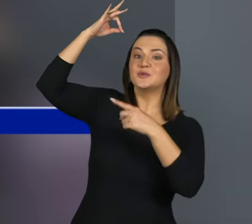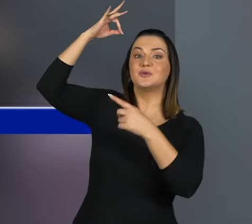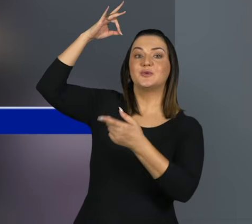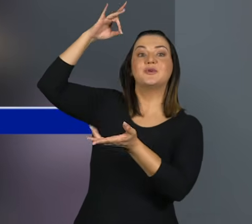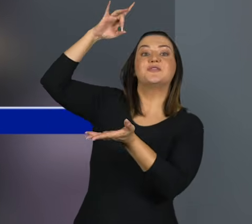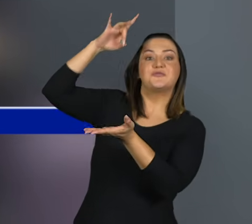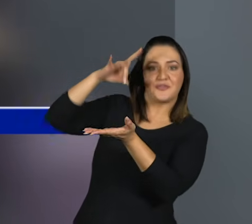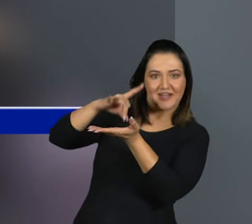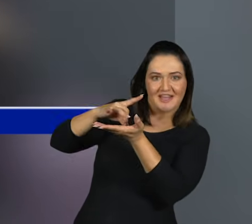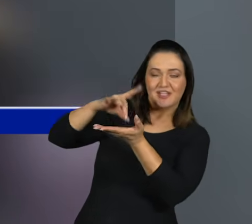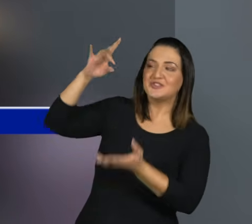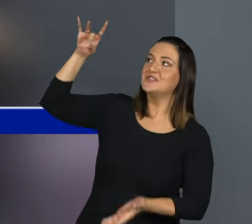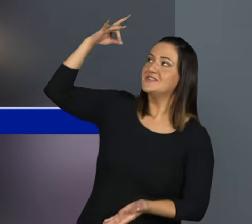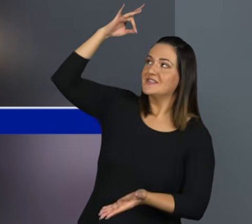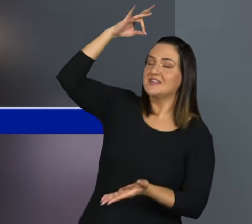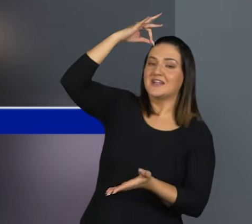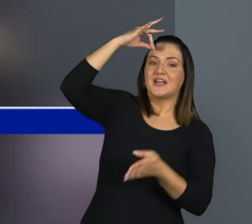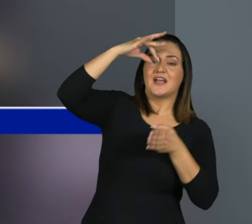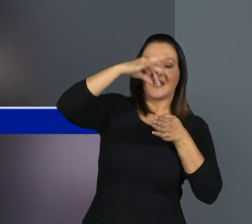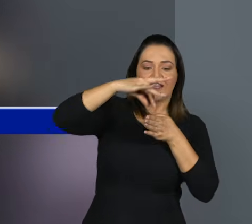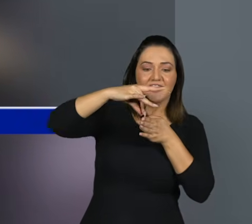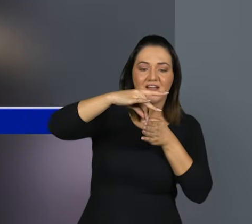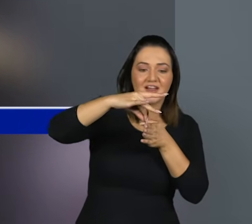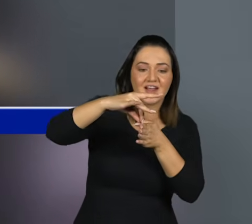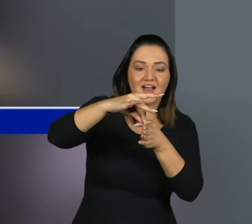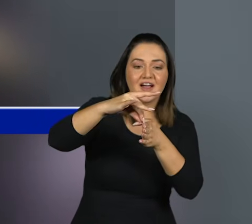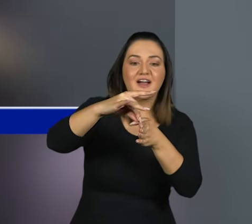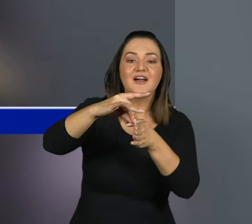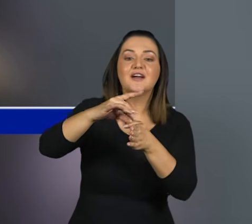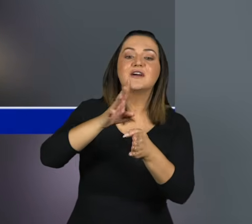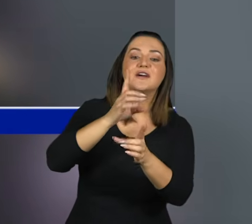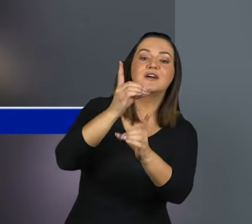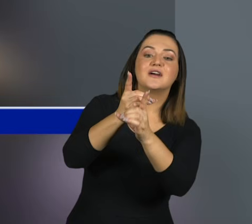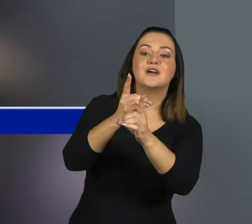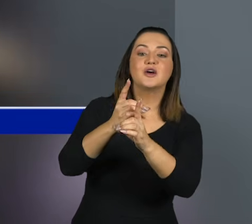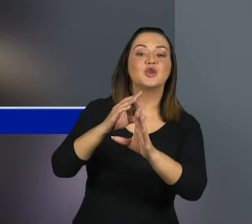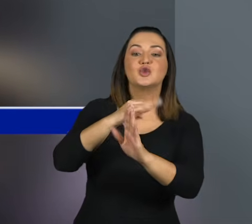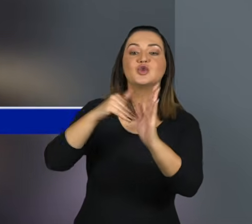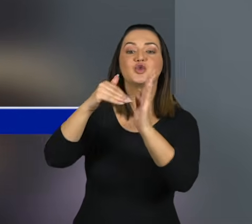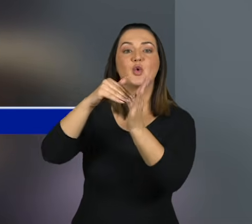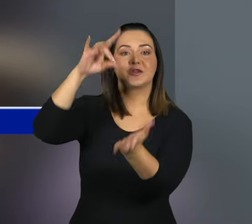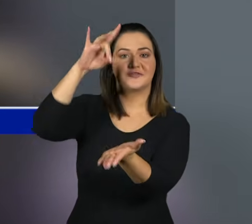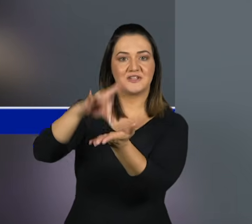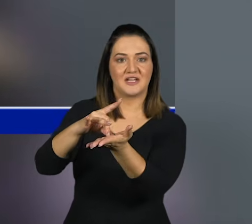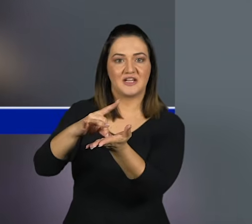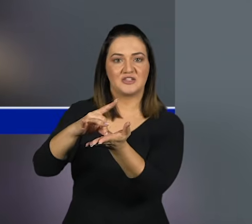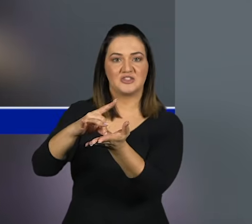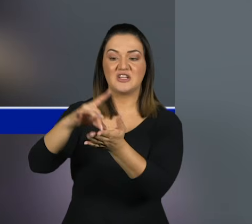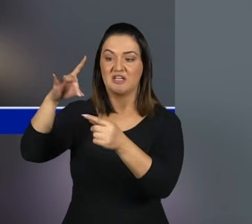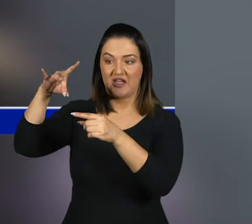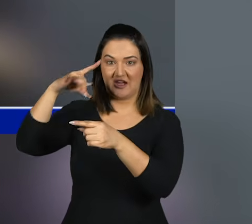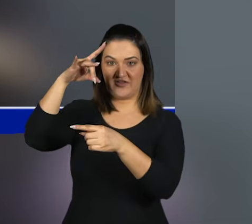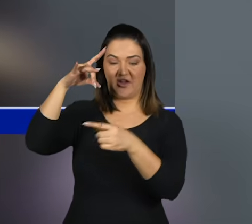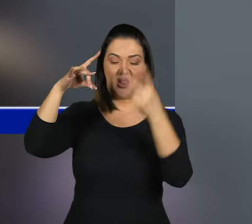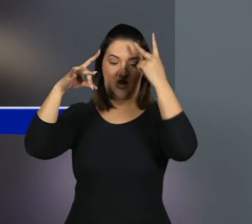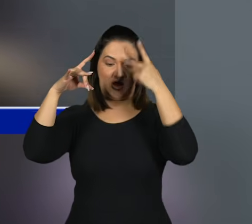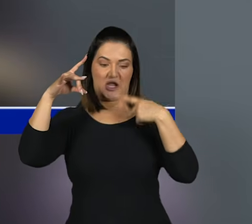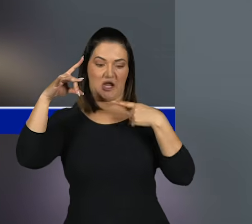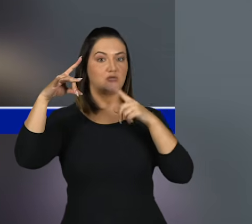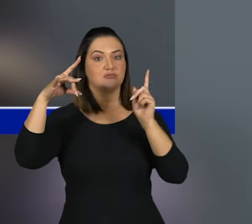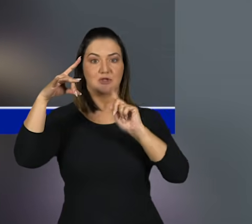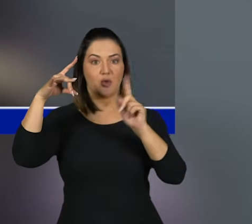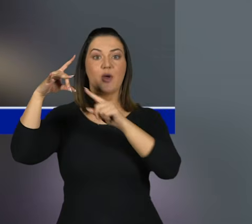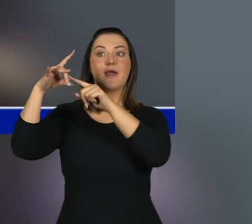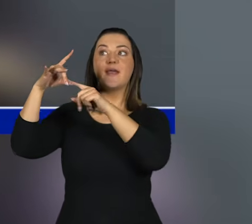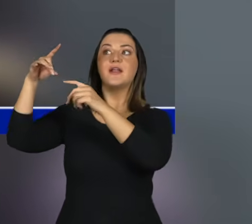da verdade, ele vos guiará a toda a verdade, porque não falará por si mesmo, mas dirá tudo o